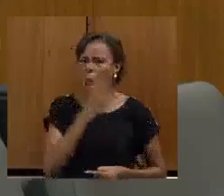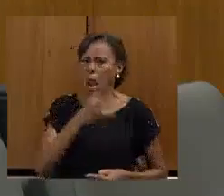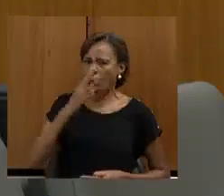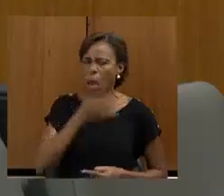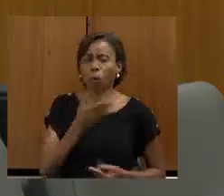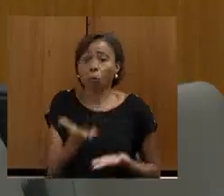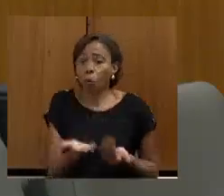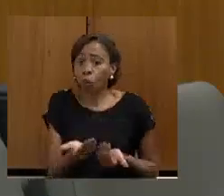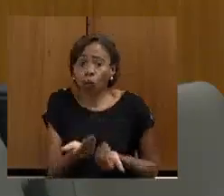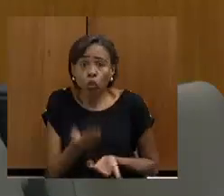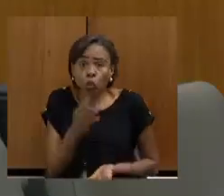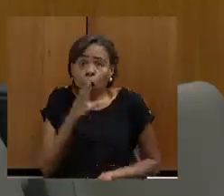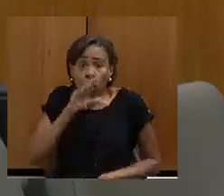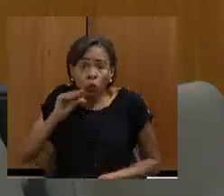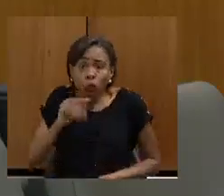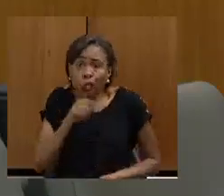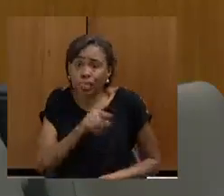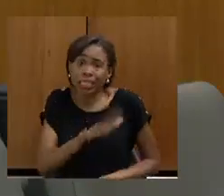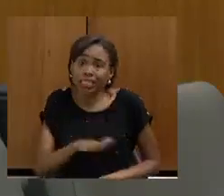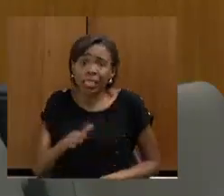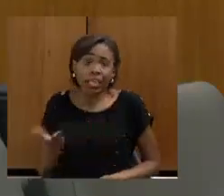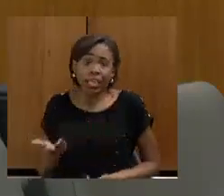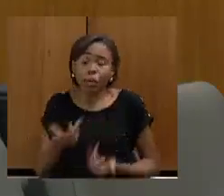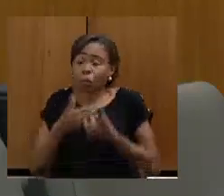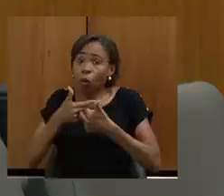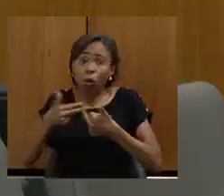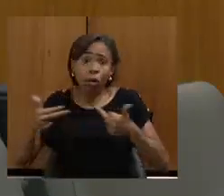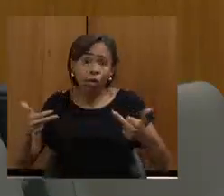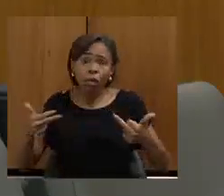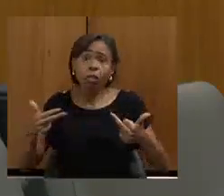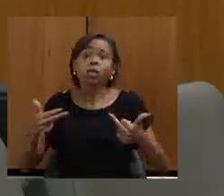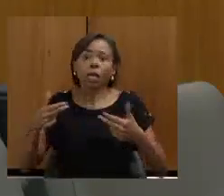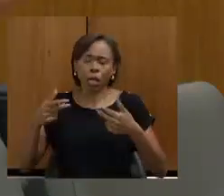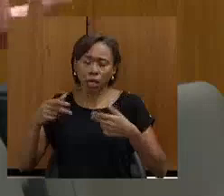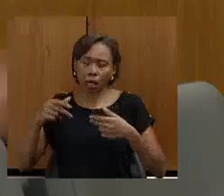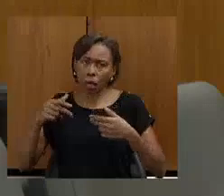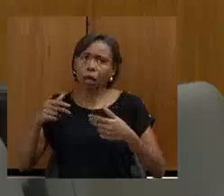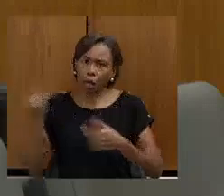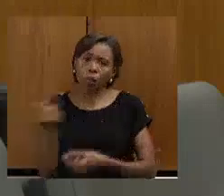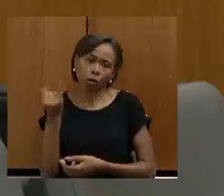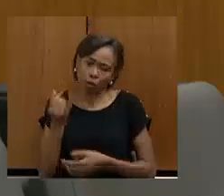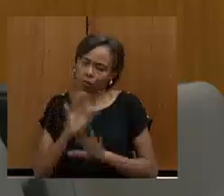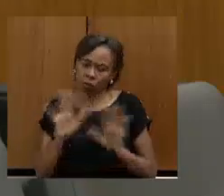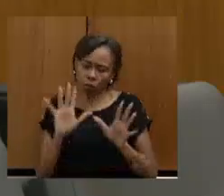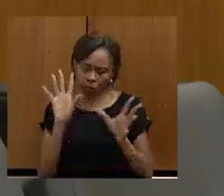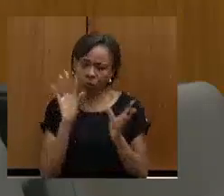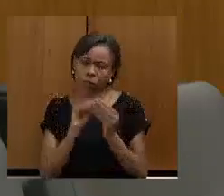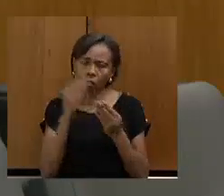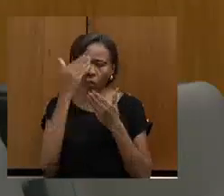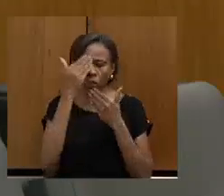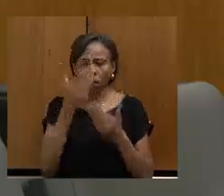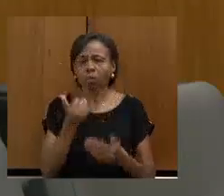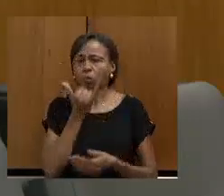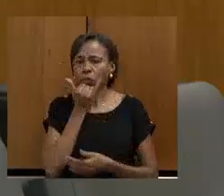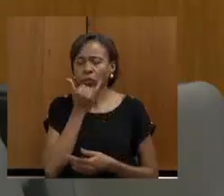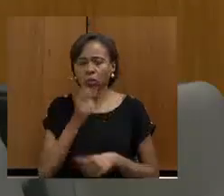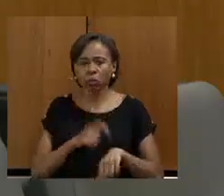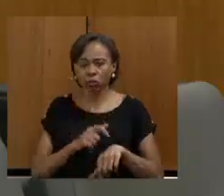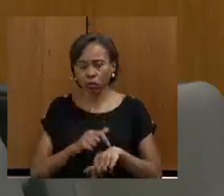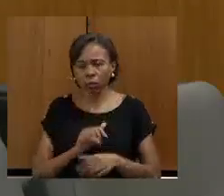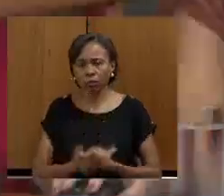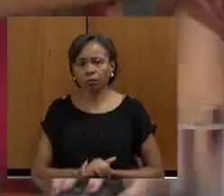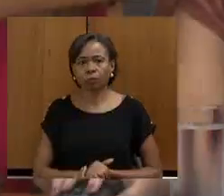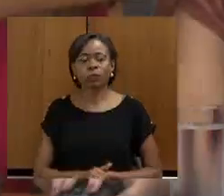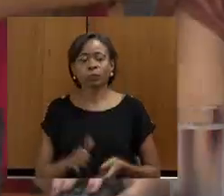em prol de uma causa extremamente válida, extremamente válida. É só isso. Obrigado e desculpa ter estendido aí o tempo.